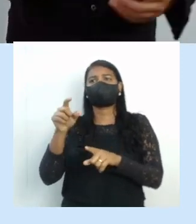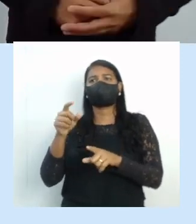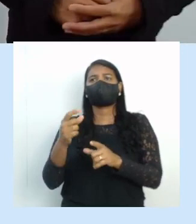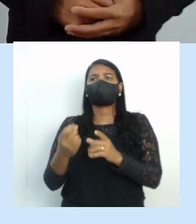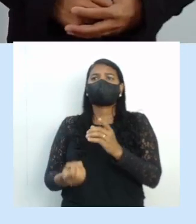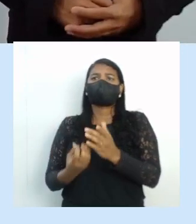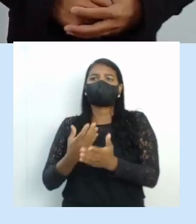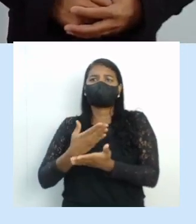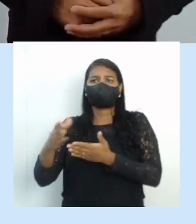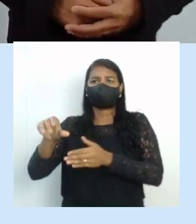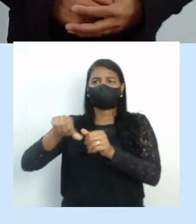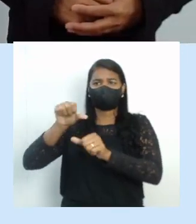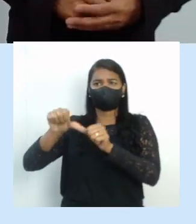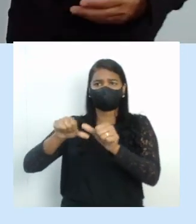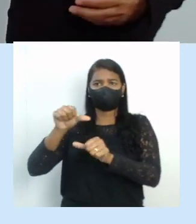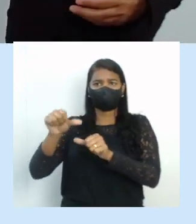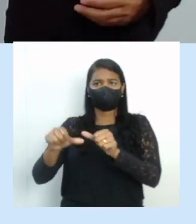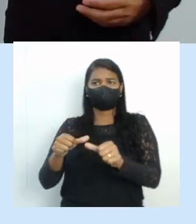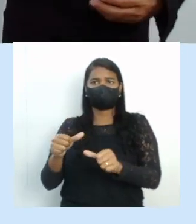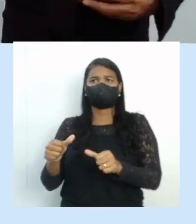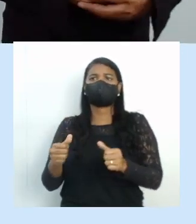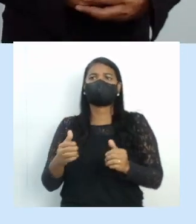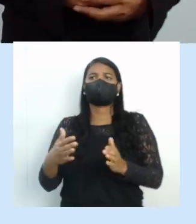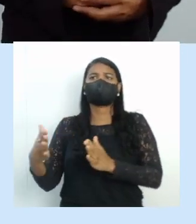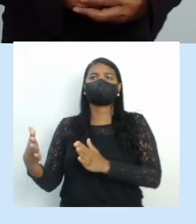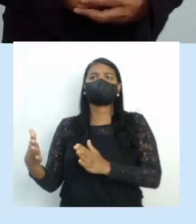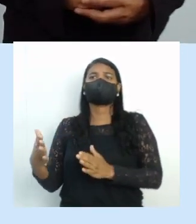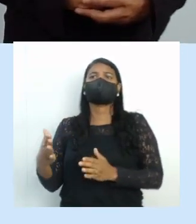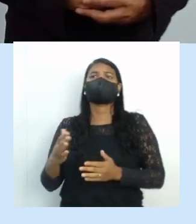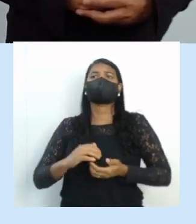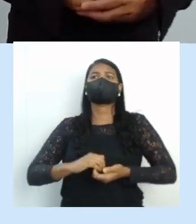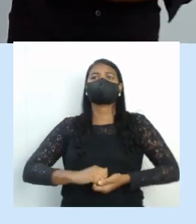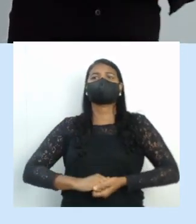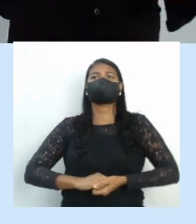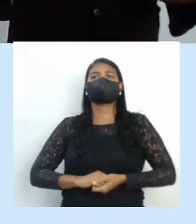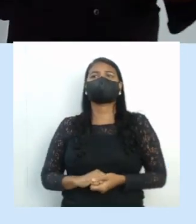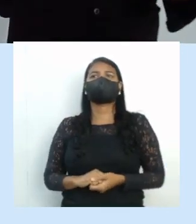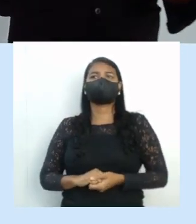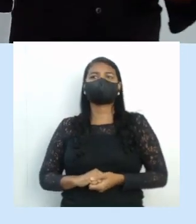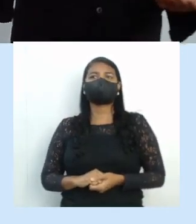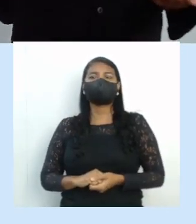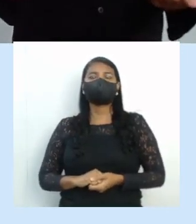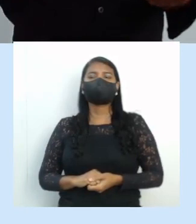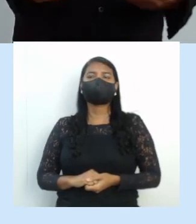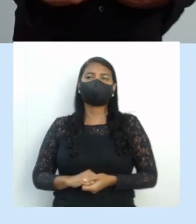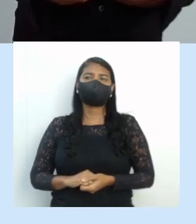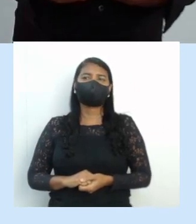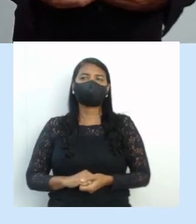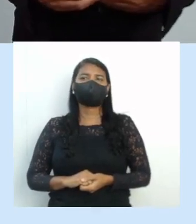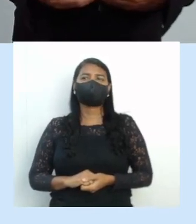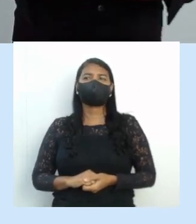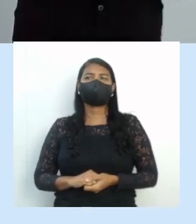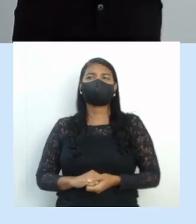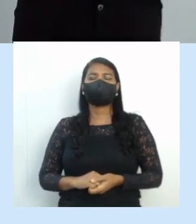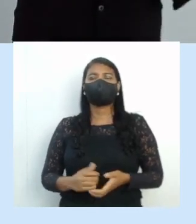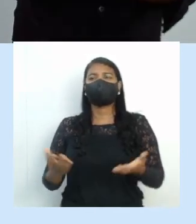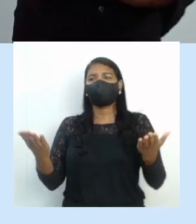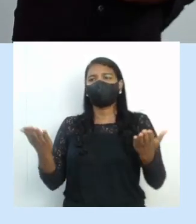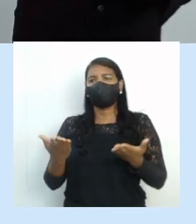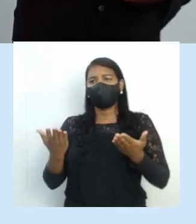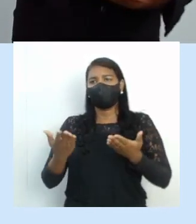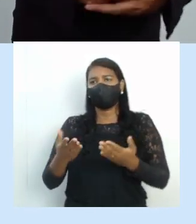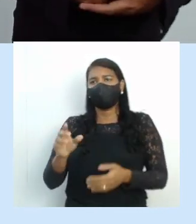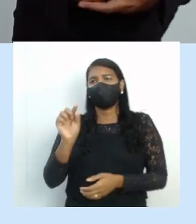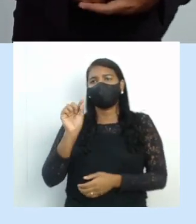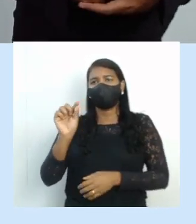as suas transformações. E a única ressalva ali a ser considerada é a de que